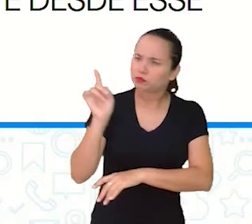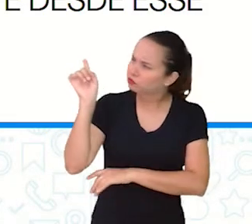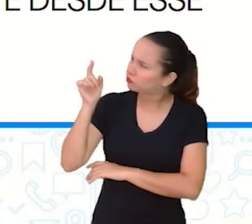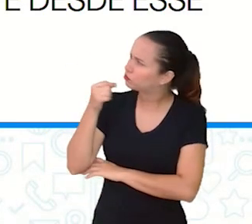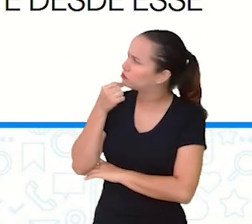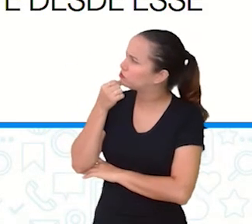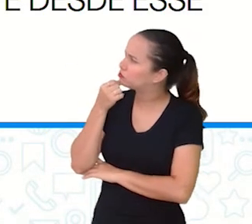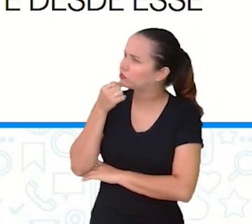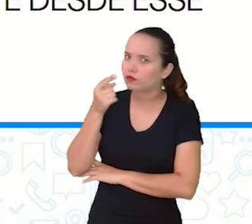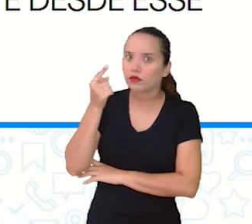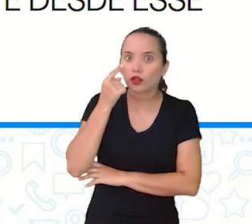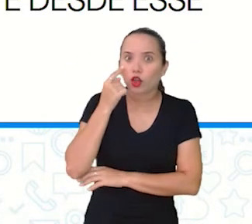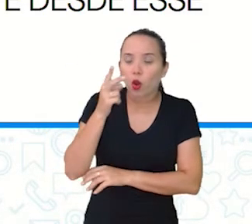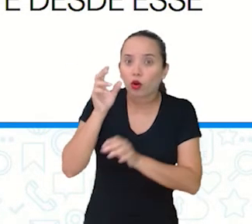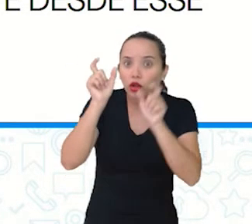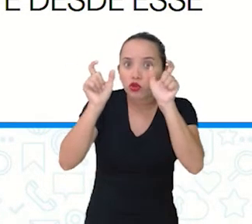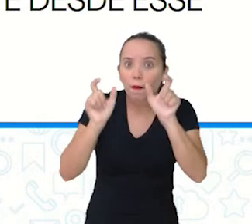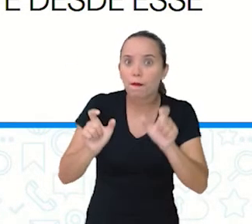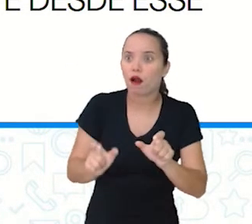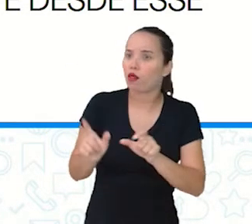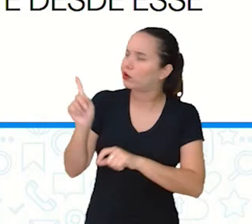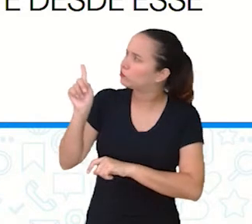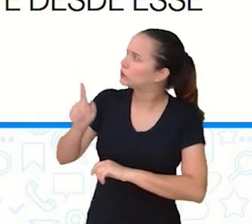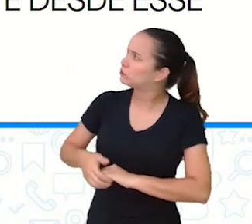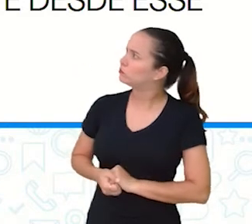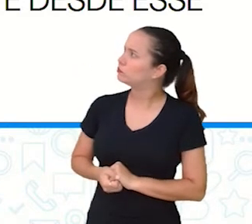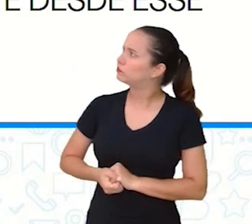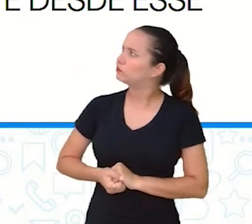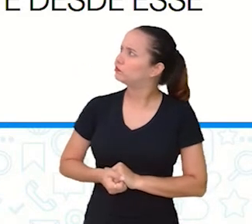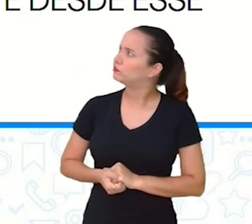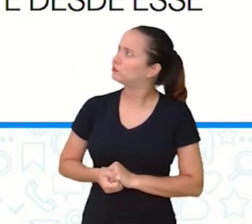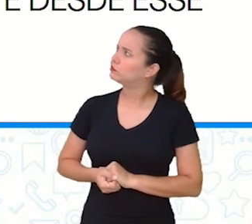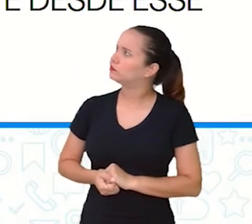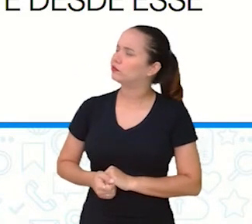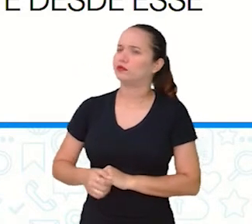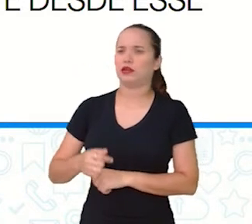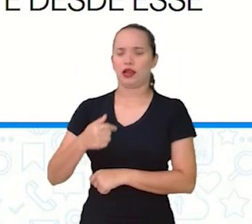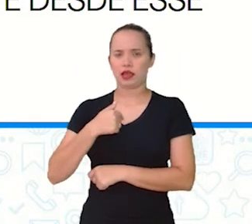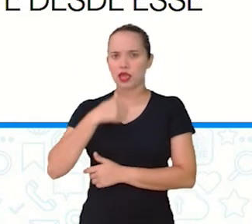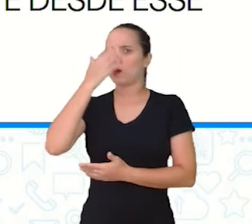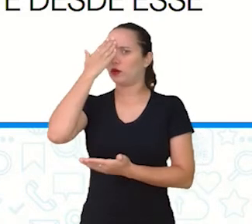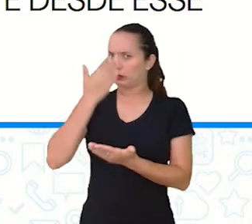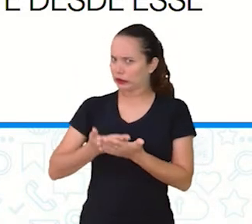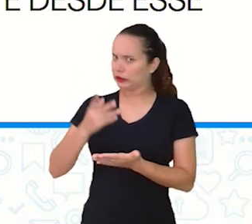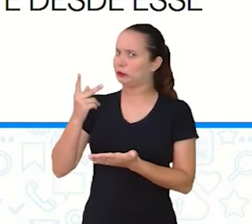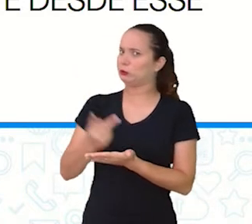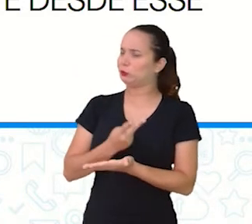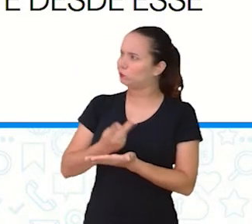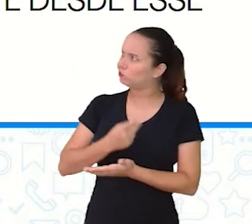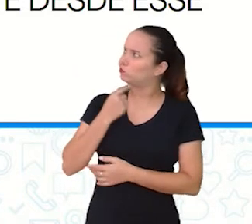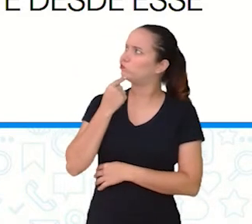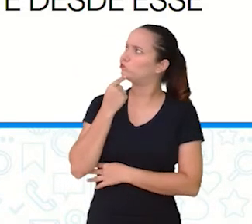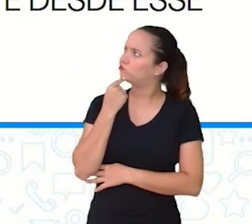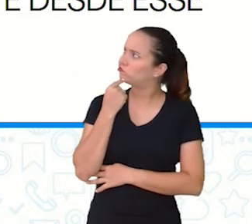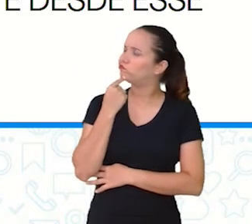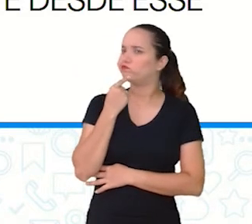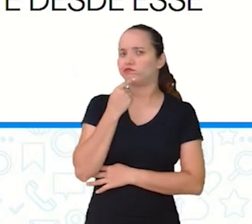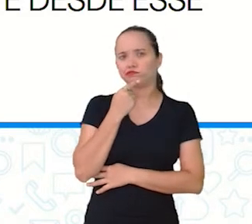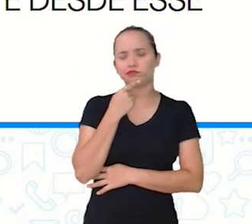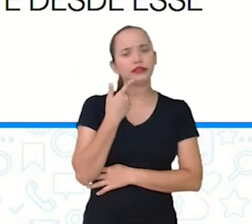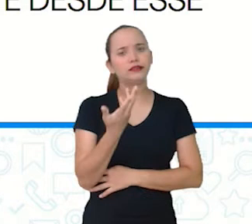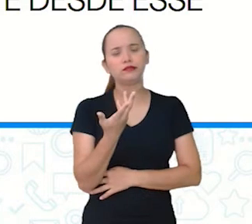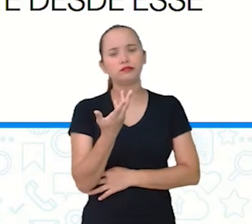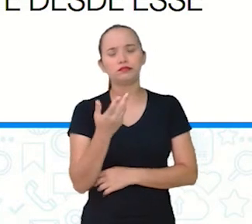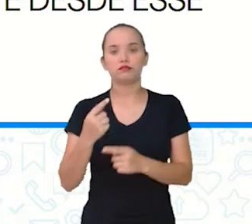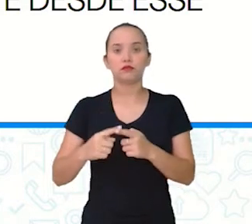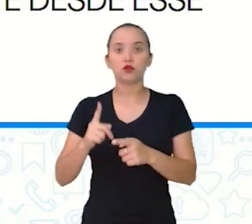texto? Olhem essas palavrinhas em destaque aí. Eu acho que está errado. Será? Porque vejam